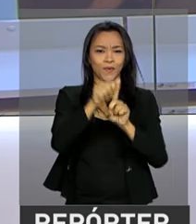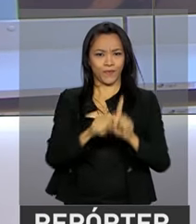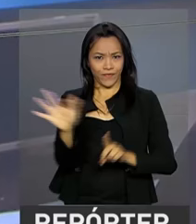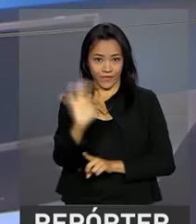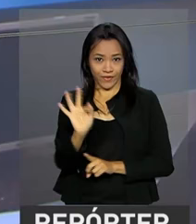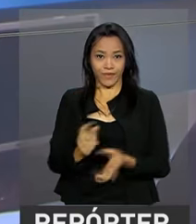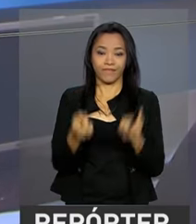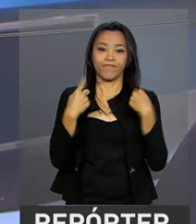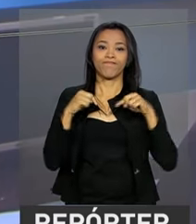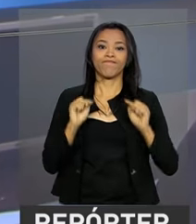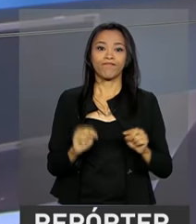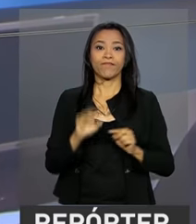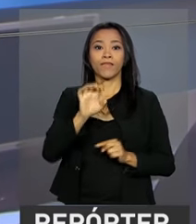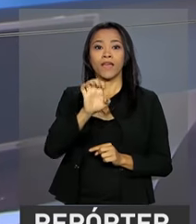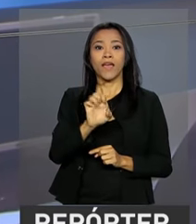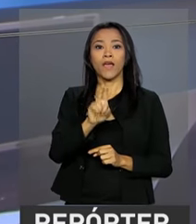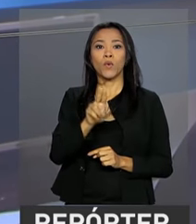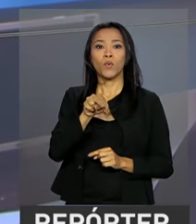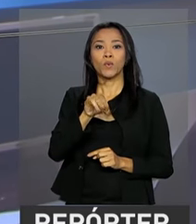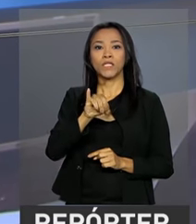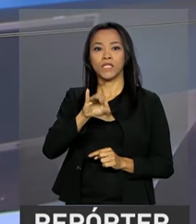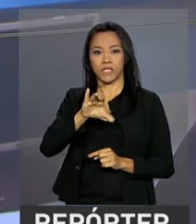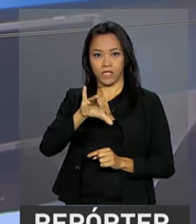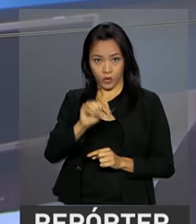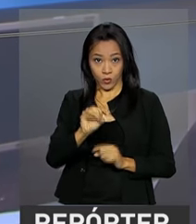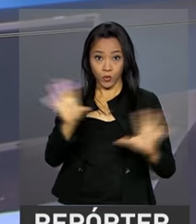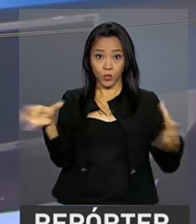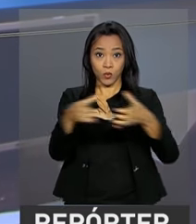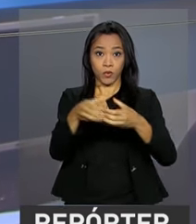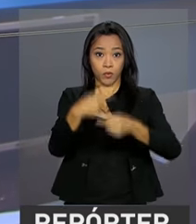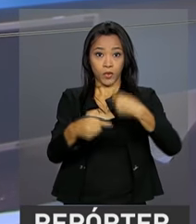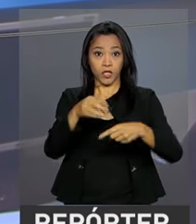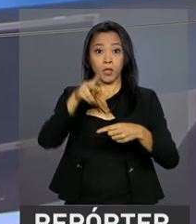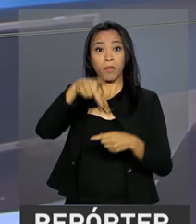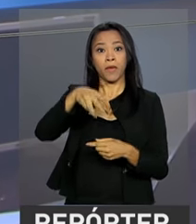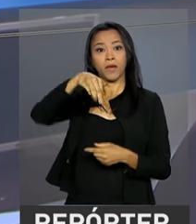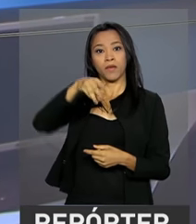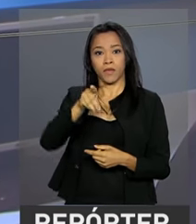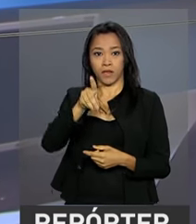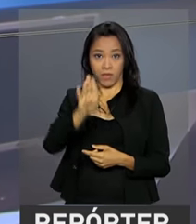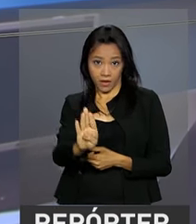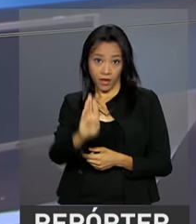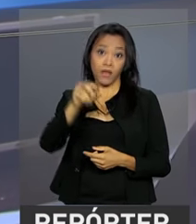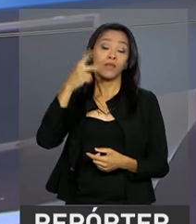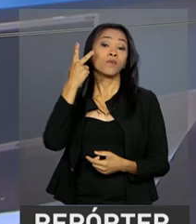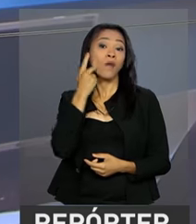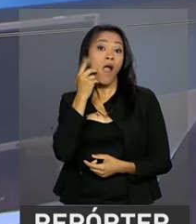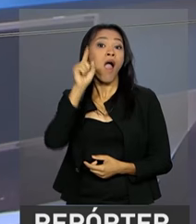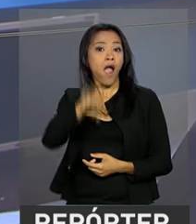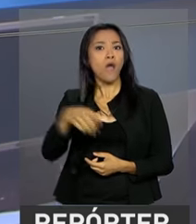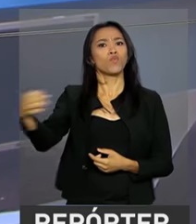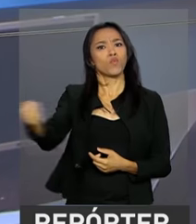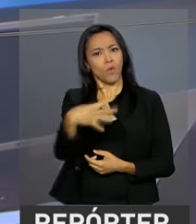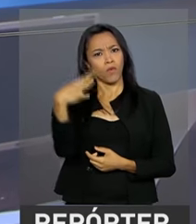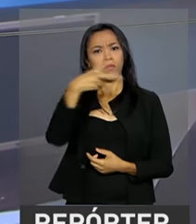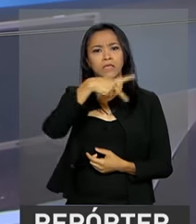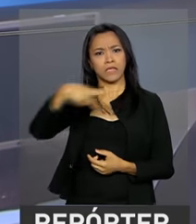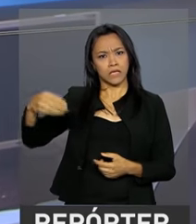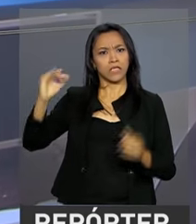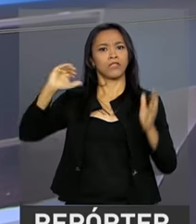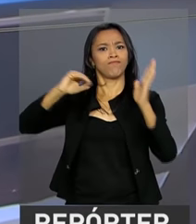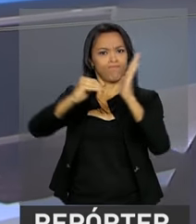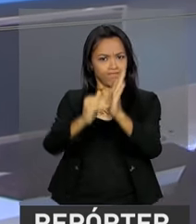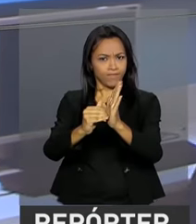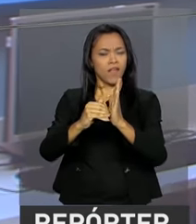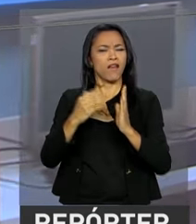fevereiro. Eunício Oliveira, do PMDB do Ceará, é o novo presidente do Senado Federal. Vamos então ao Palácio